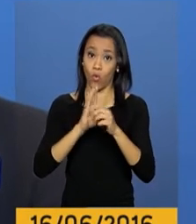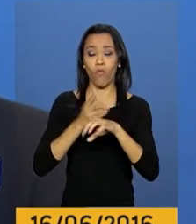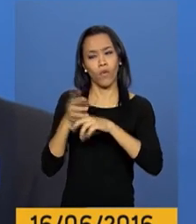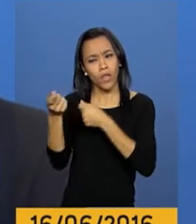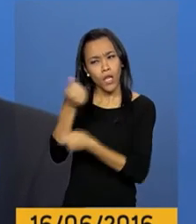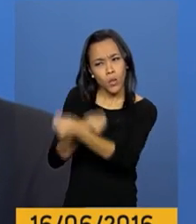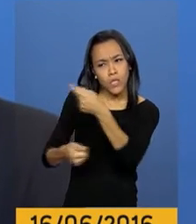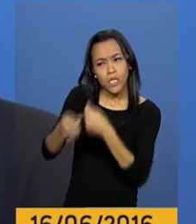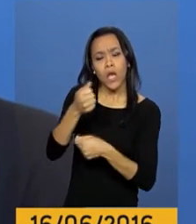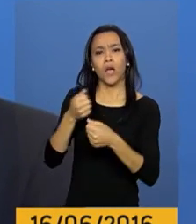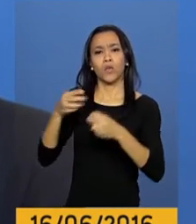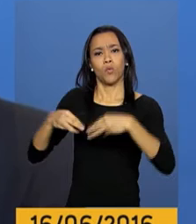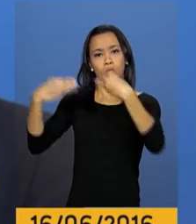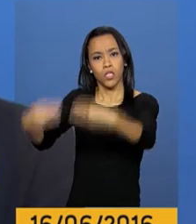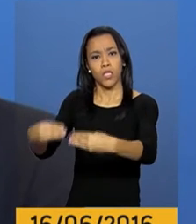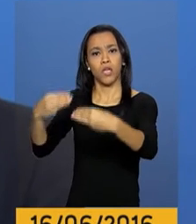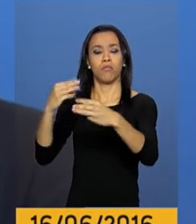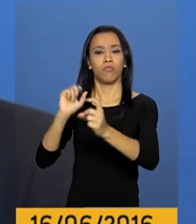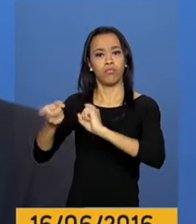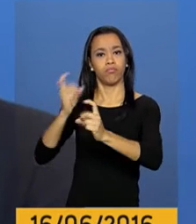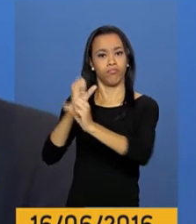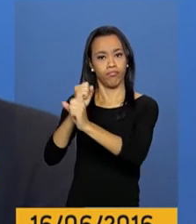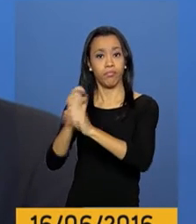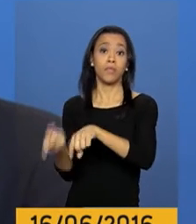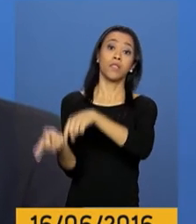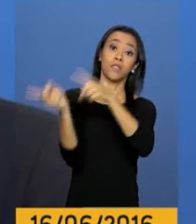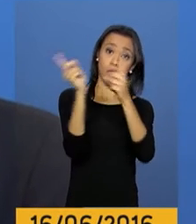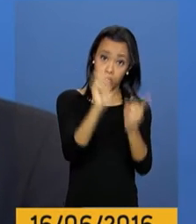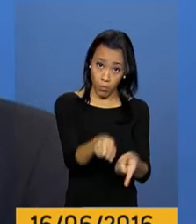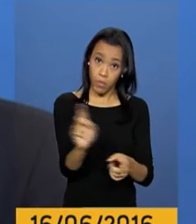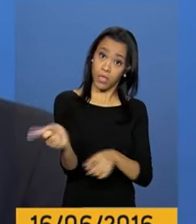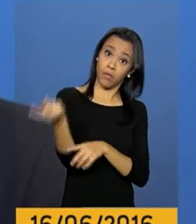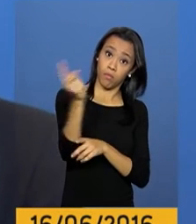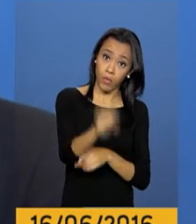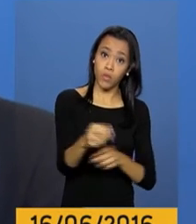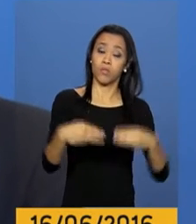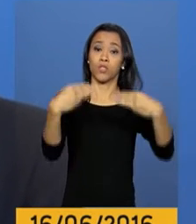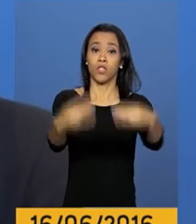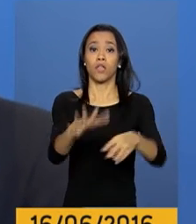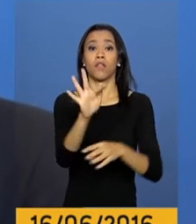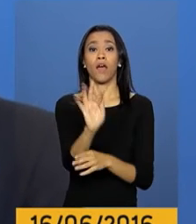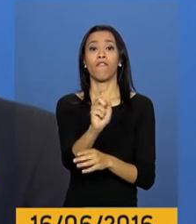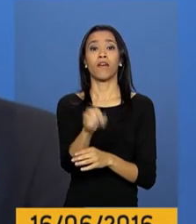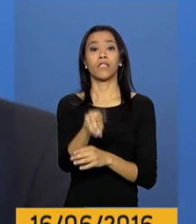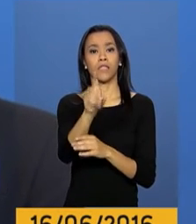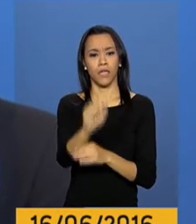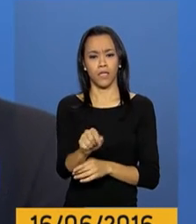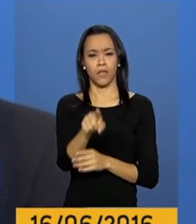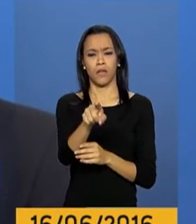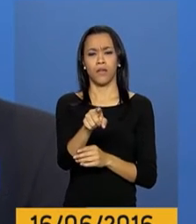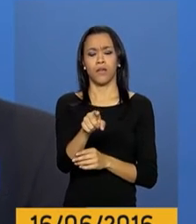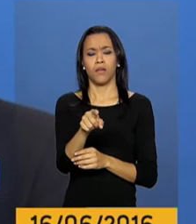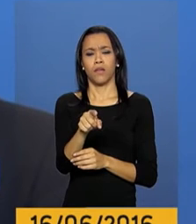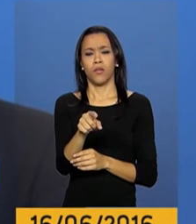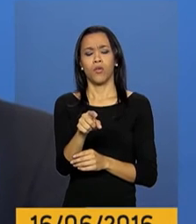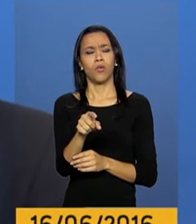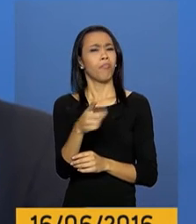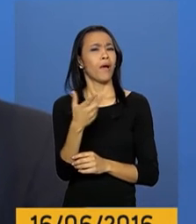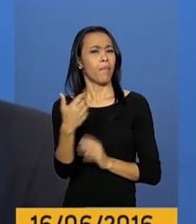com a Fazenda. O 10 não vai mais. O 10 não. Leandro. Percentual de 2,5 para 3 salários